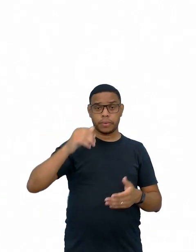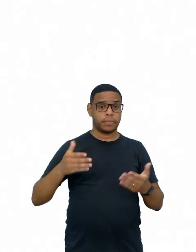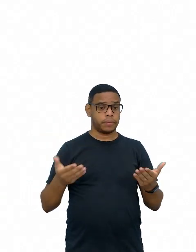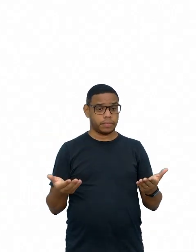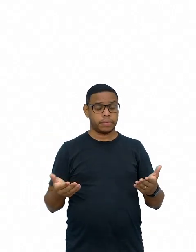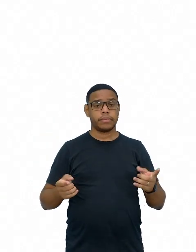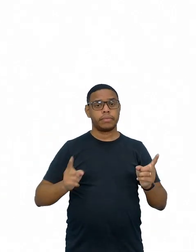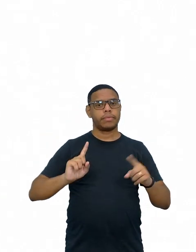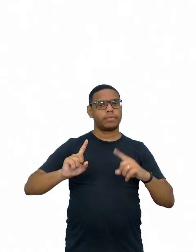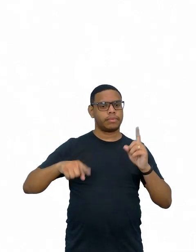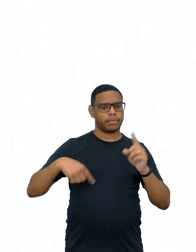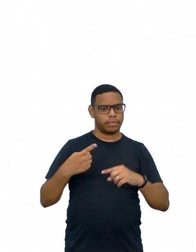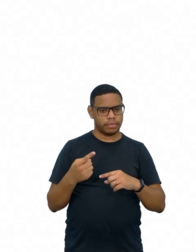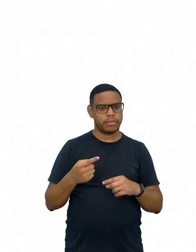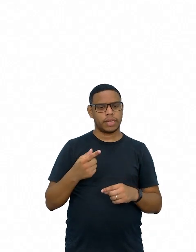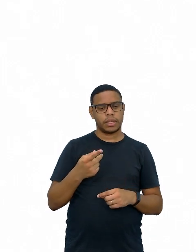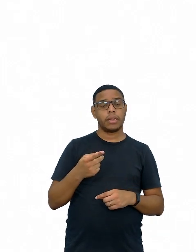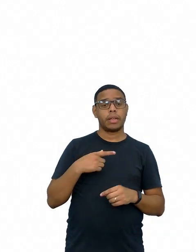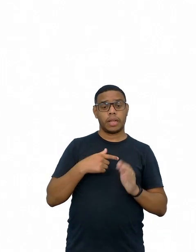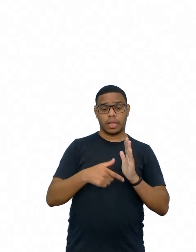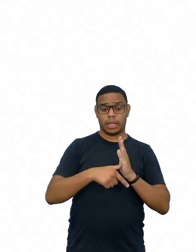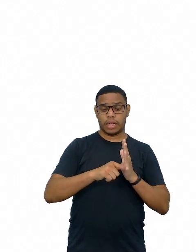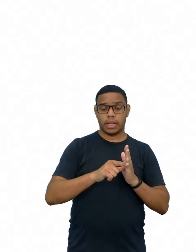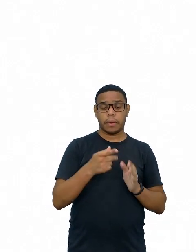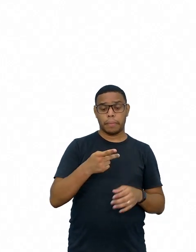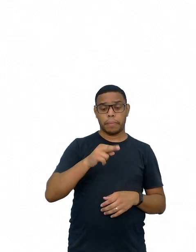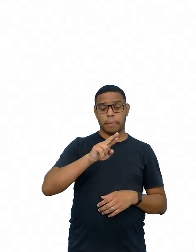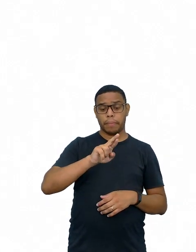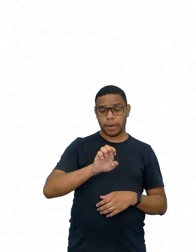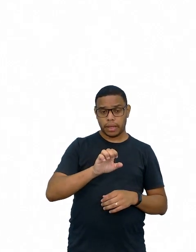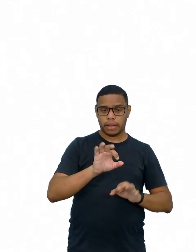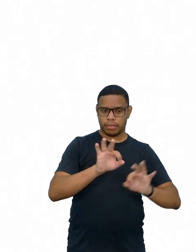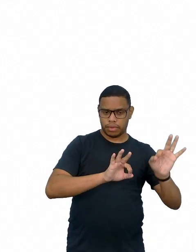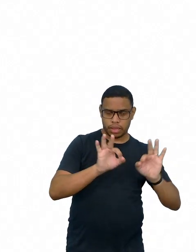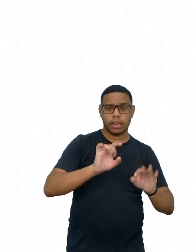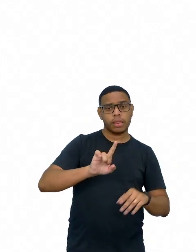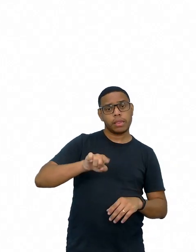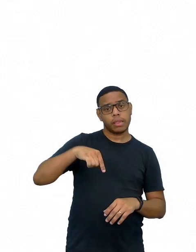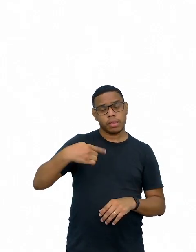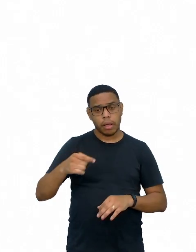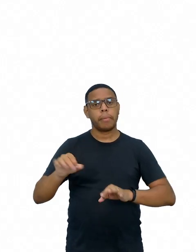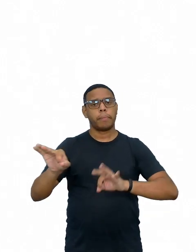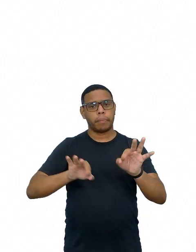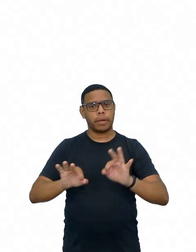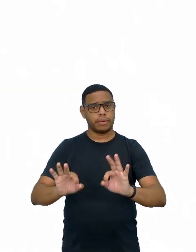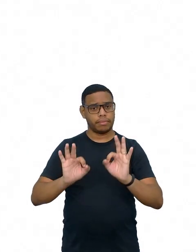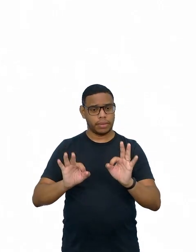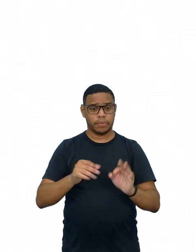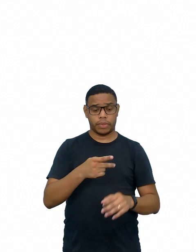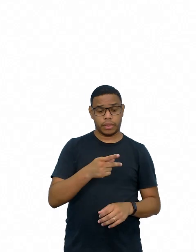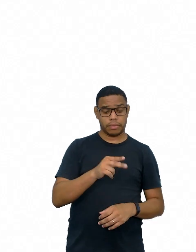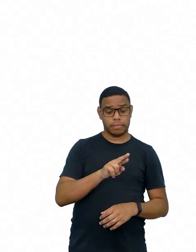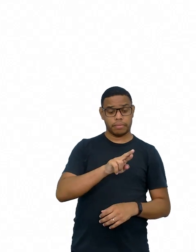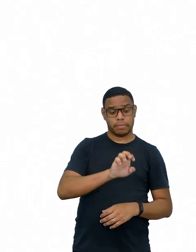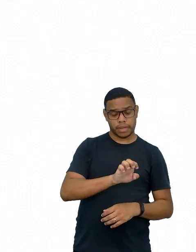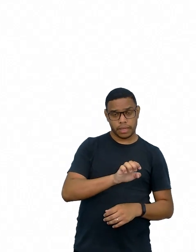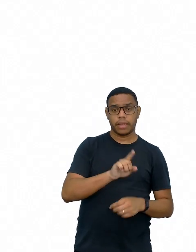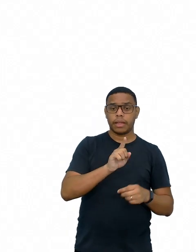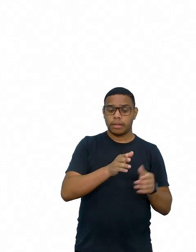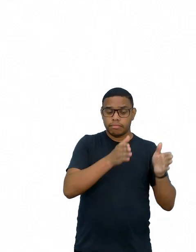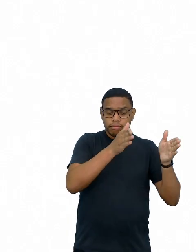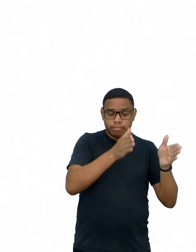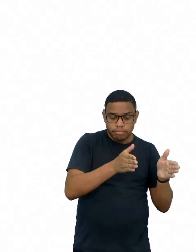aí, depois vem o pré-planejamento e o planejamento. O pré-planejamento é a parte